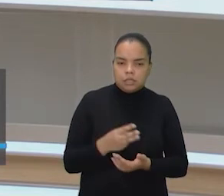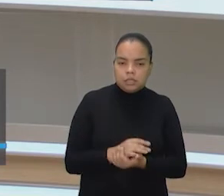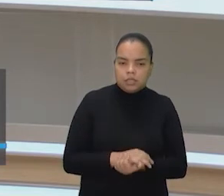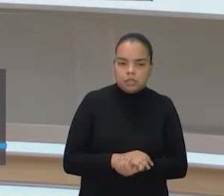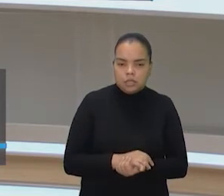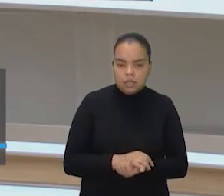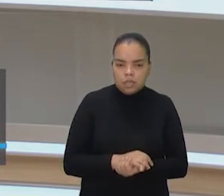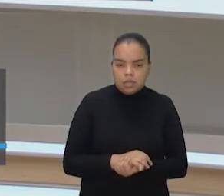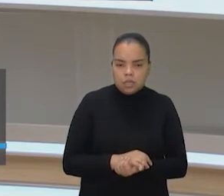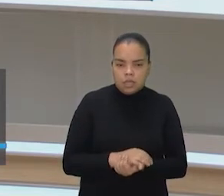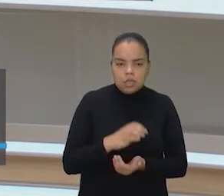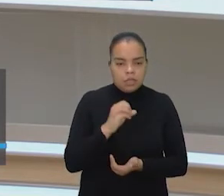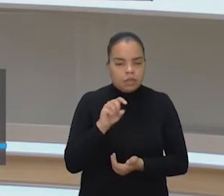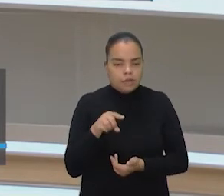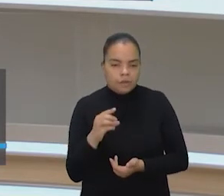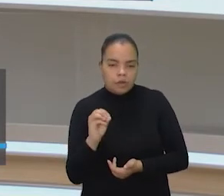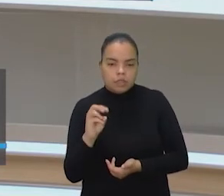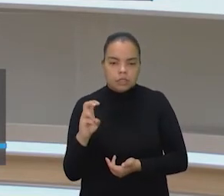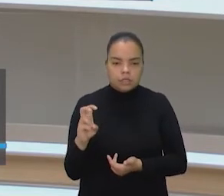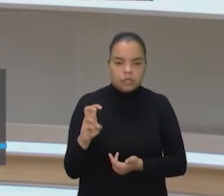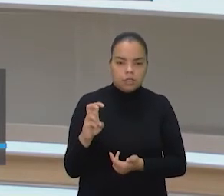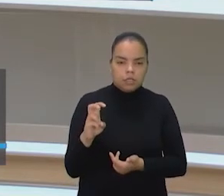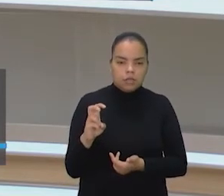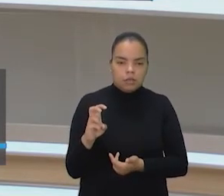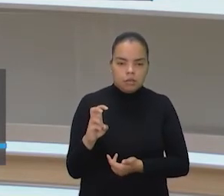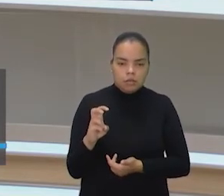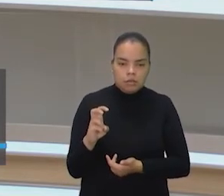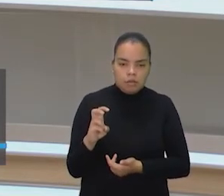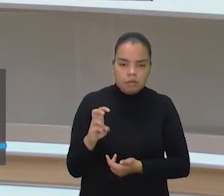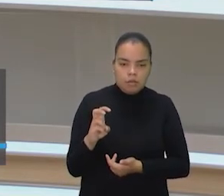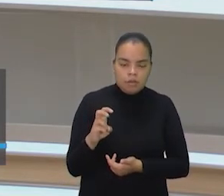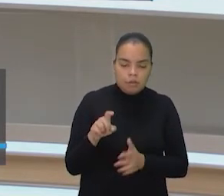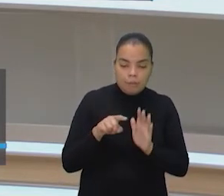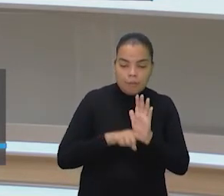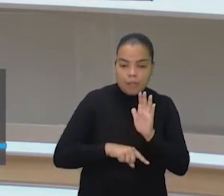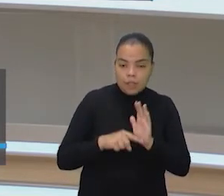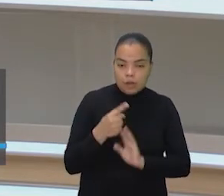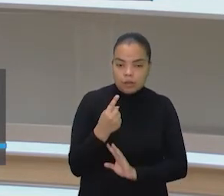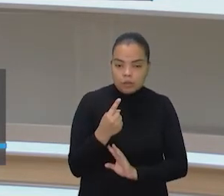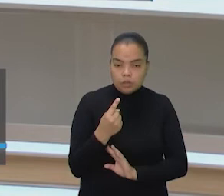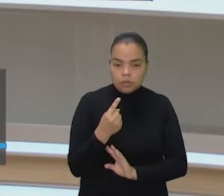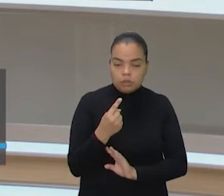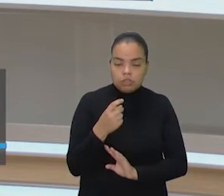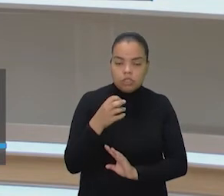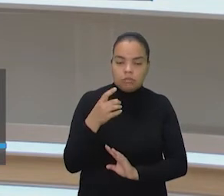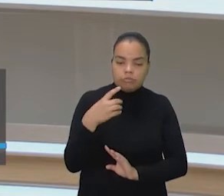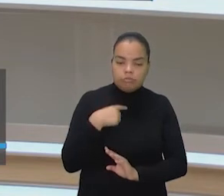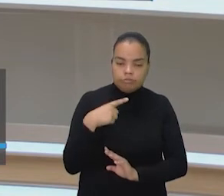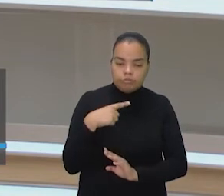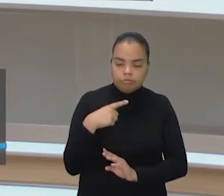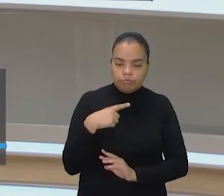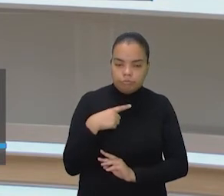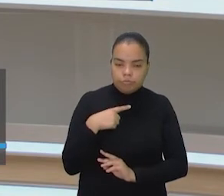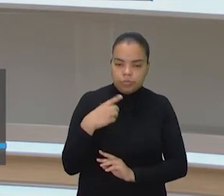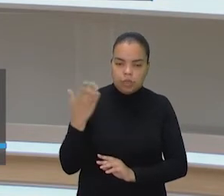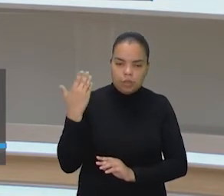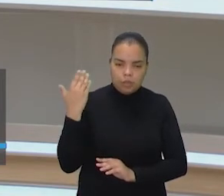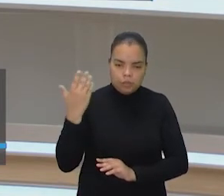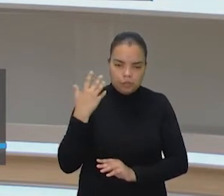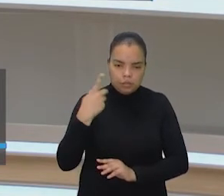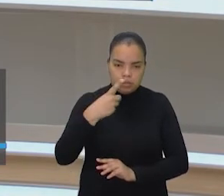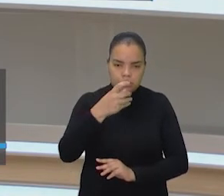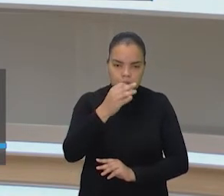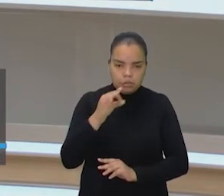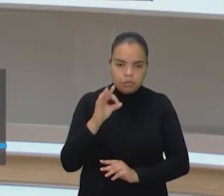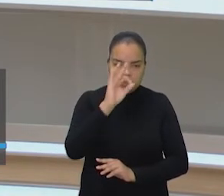Então, ficava 0,5. Veja que o fator é menor que 1, né? Porque tinha 100%, como vai reduzir